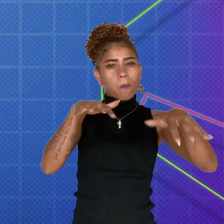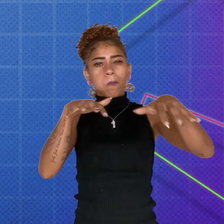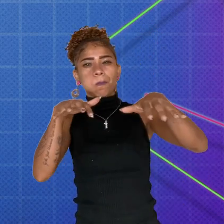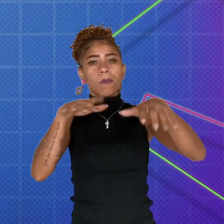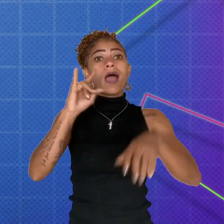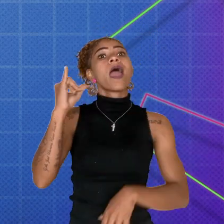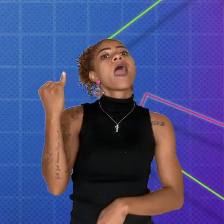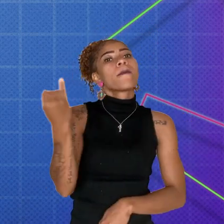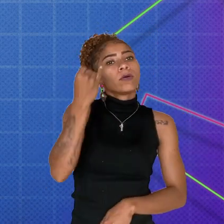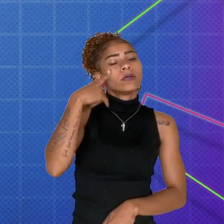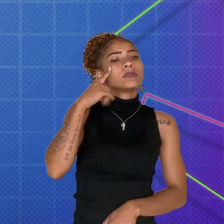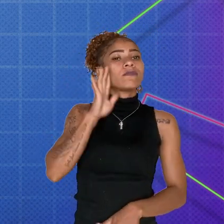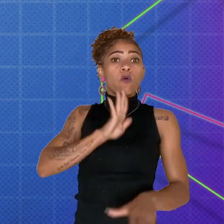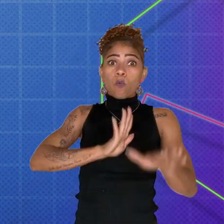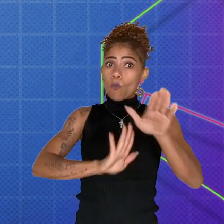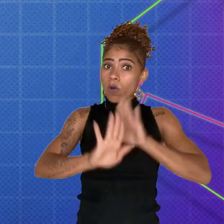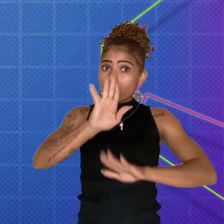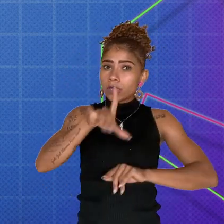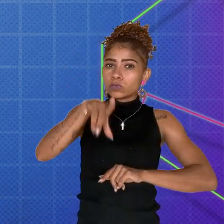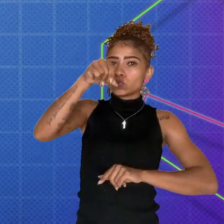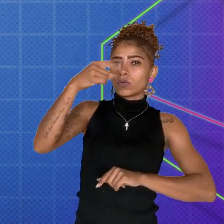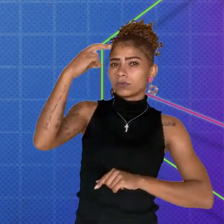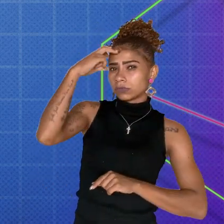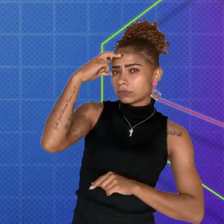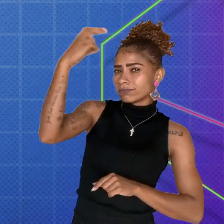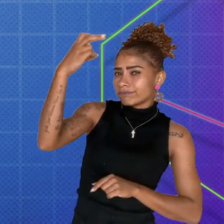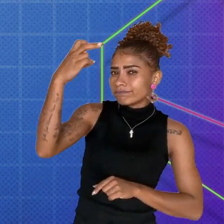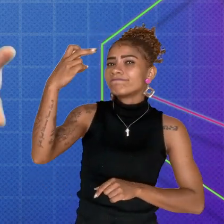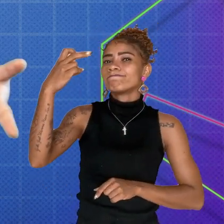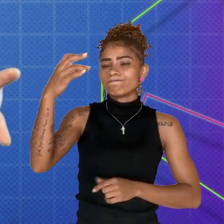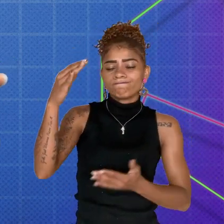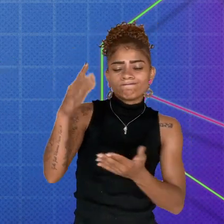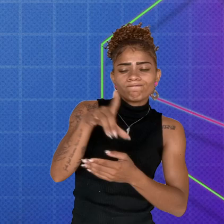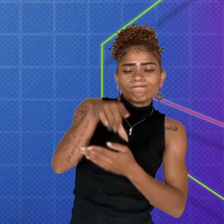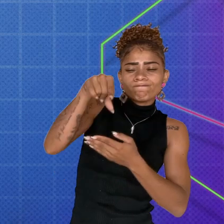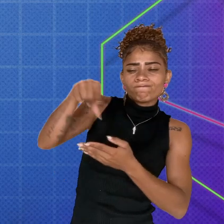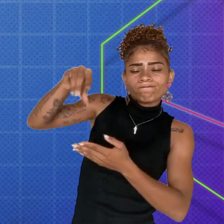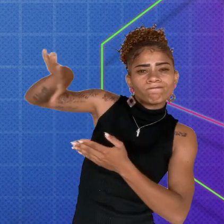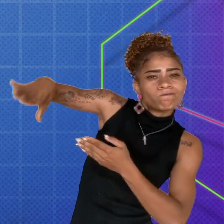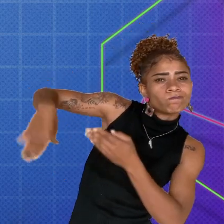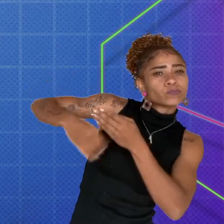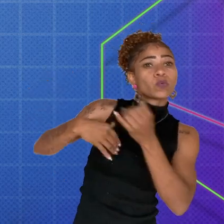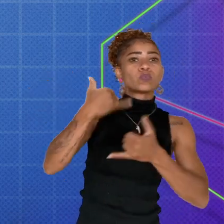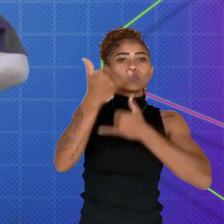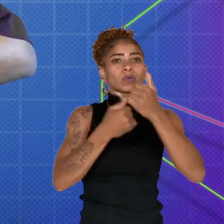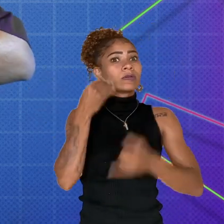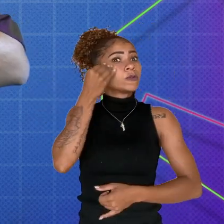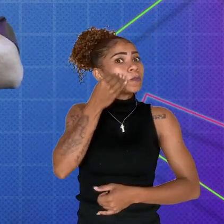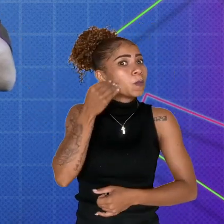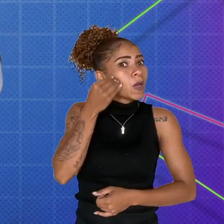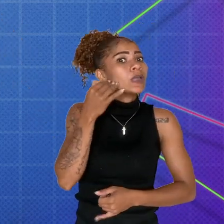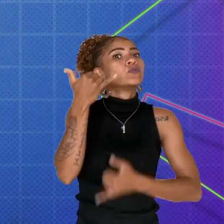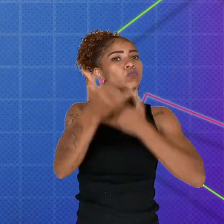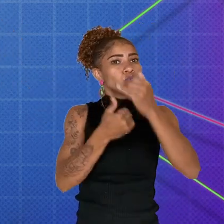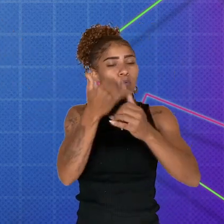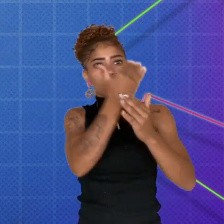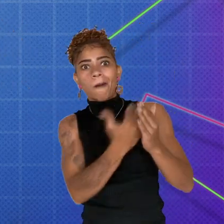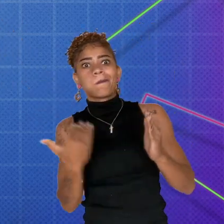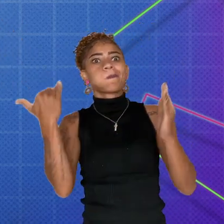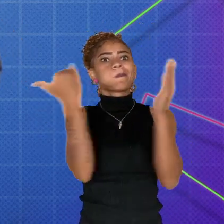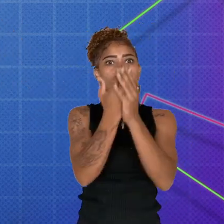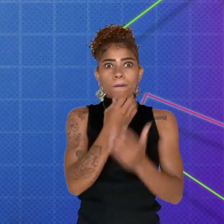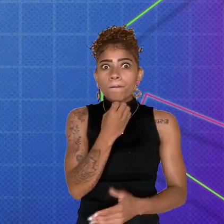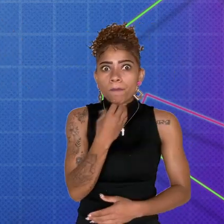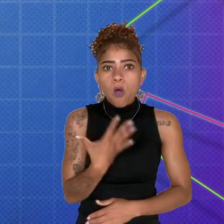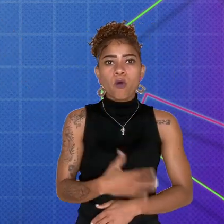É importante que eles sejam cuidadosos e escolhidos com sabedoria para contribuir com a atmosfera geral do jogo e tornar a experiência de jogo mais